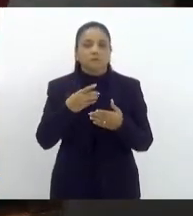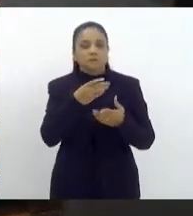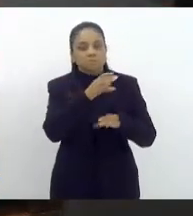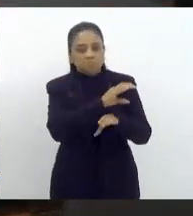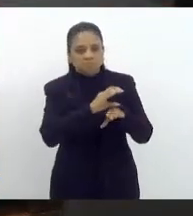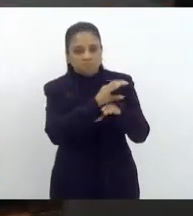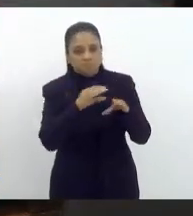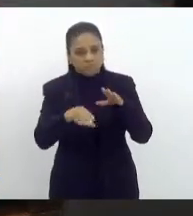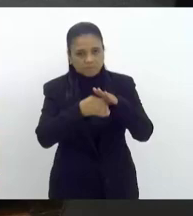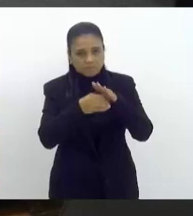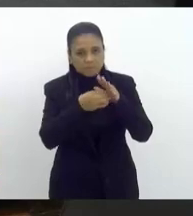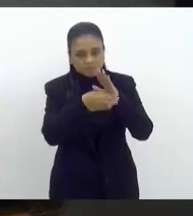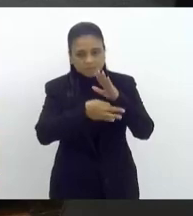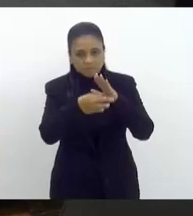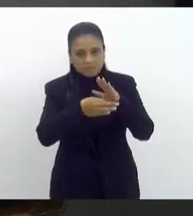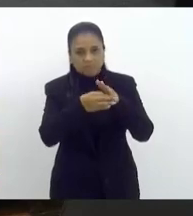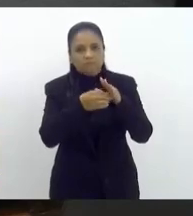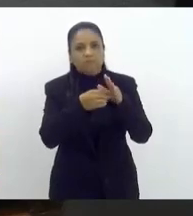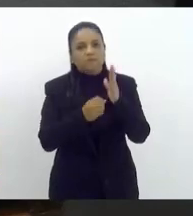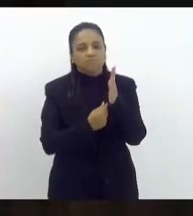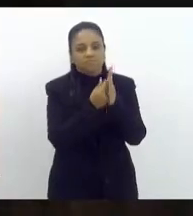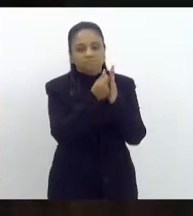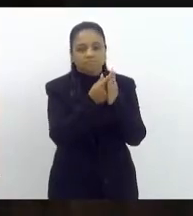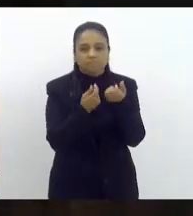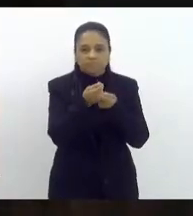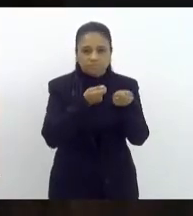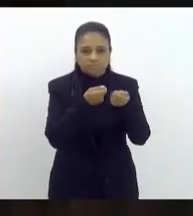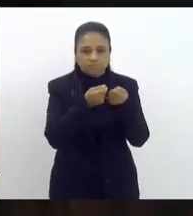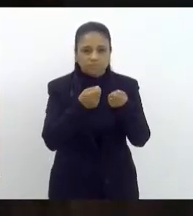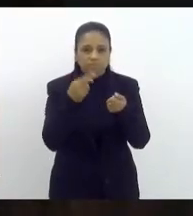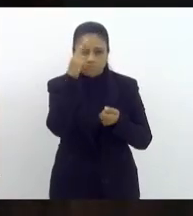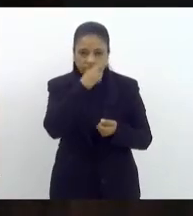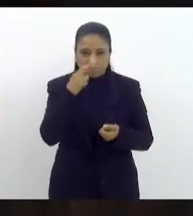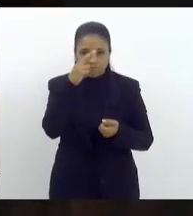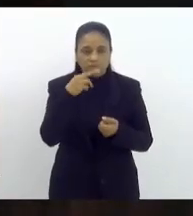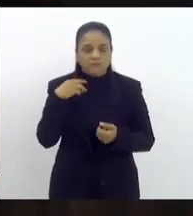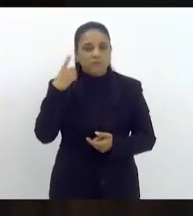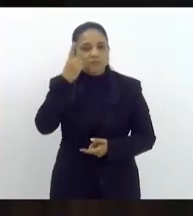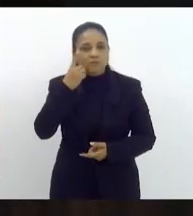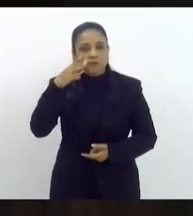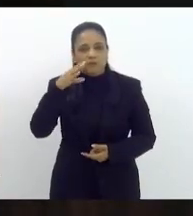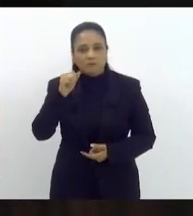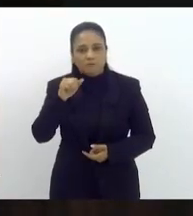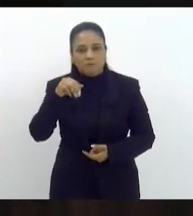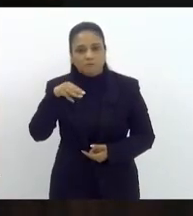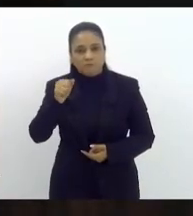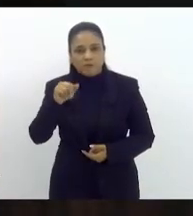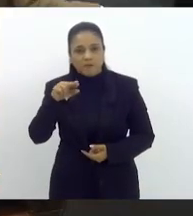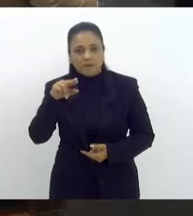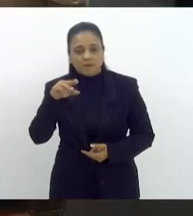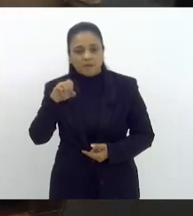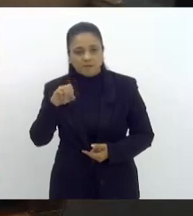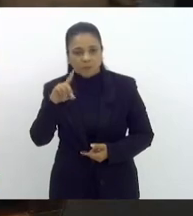Finanças fiscalização financeira e controle deputado Carlos Macedo por favor